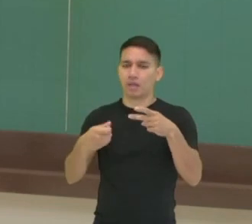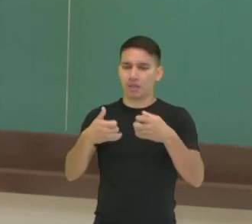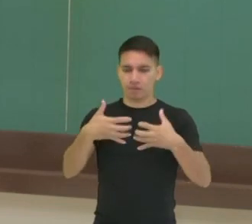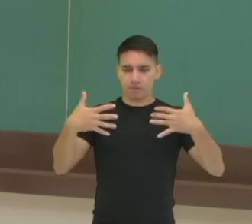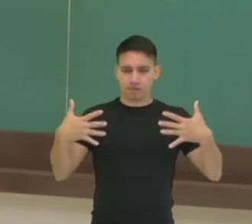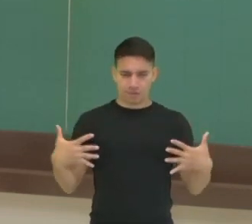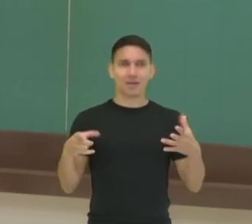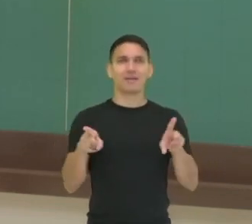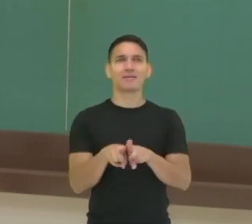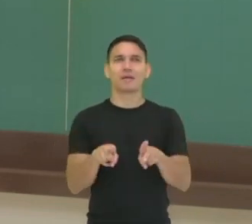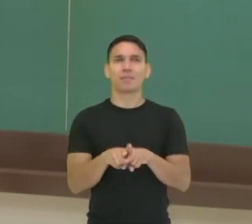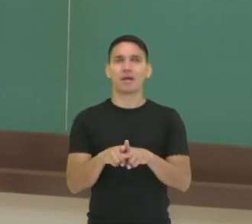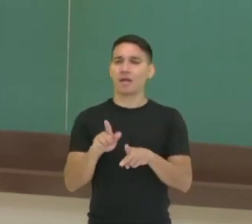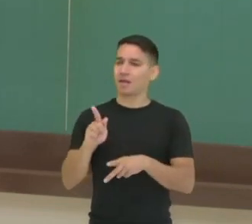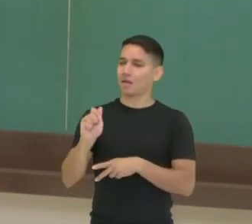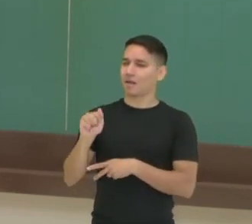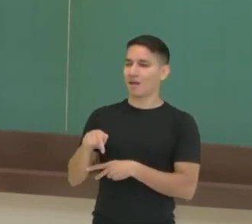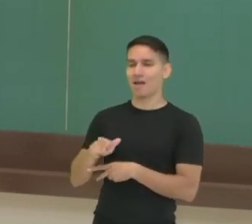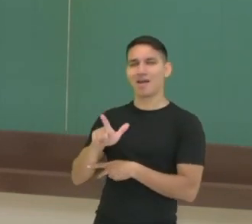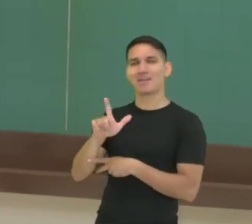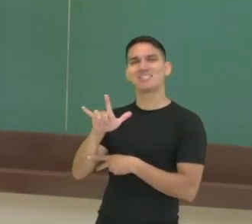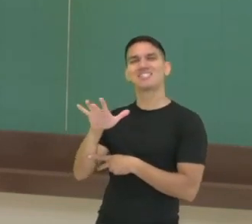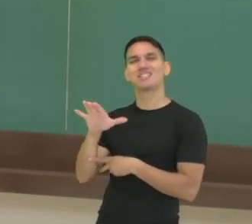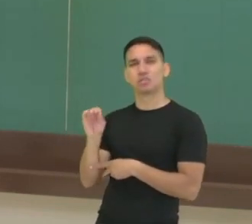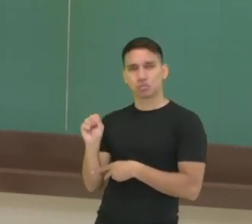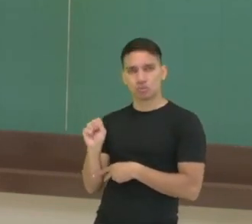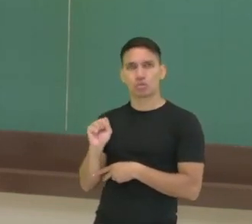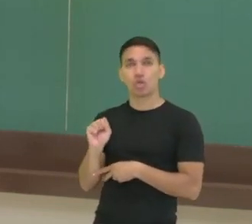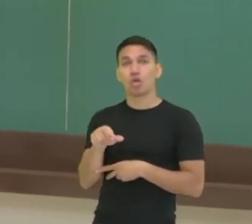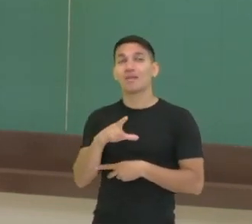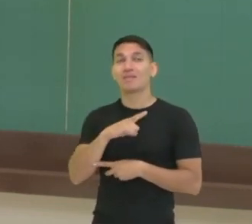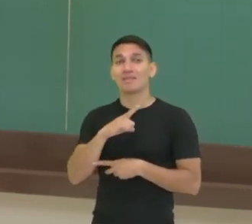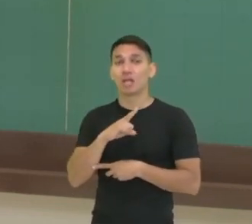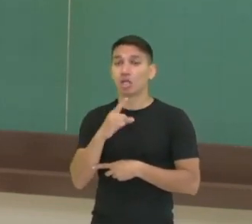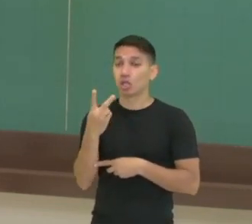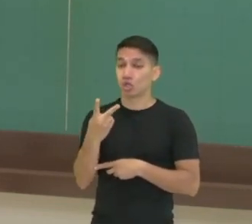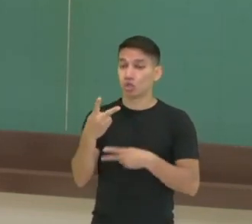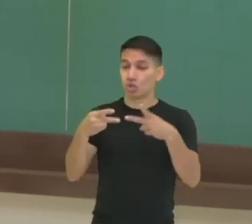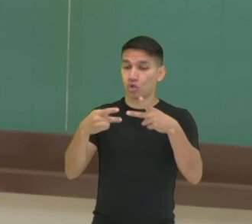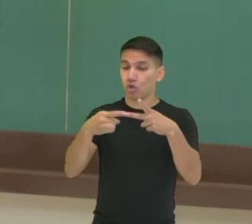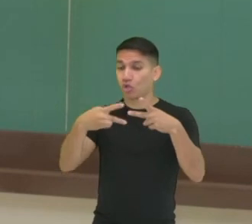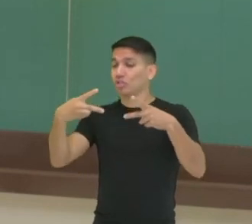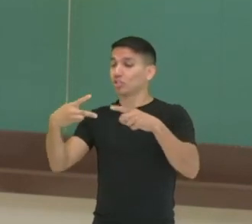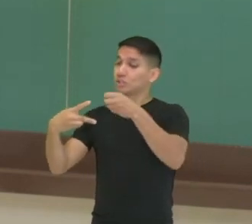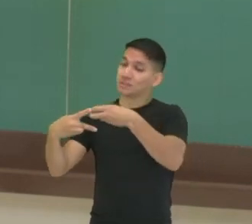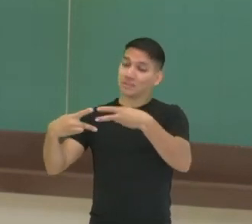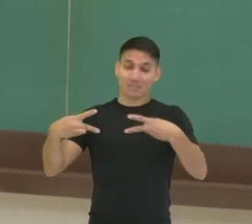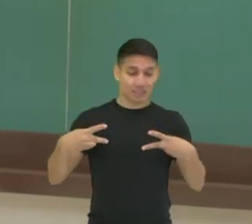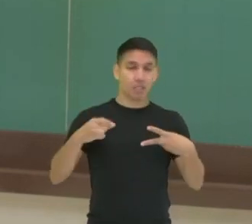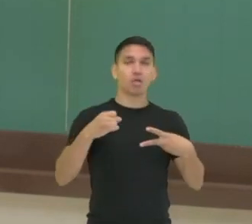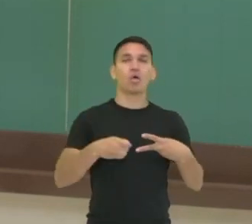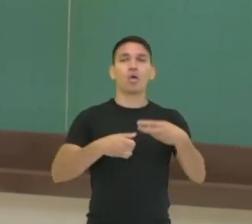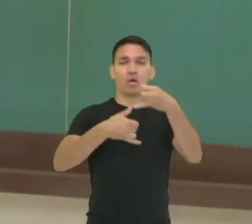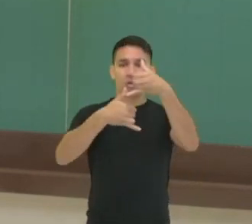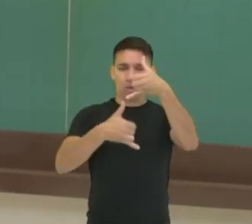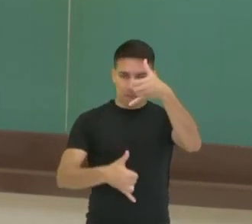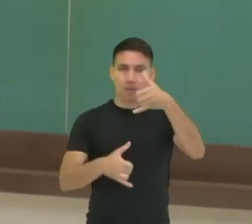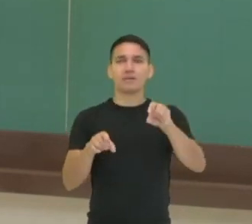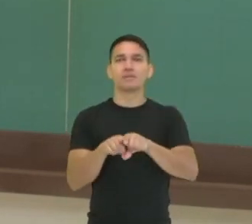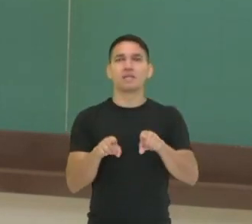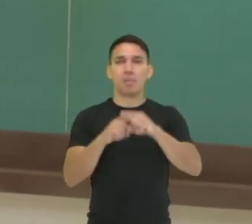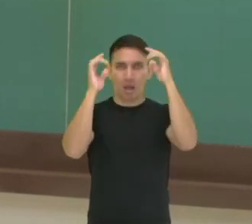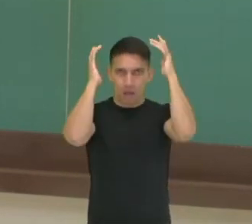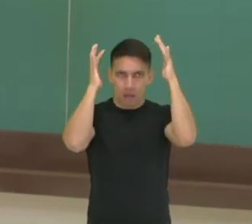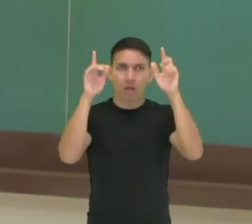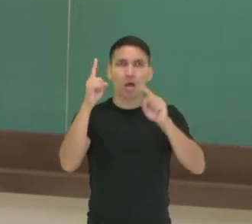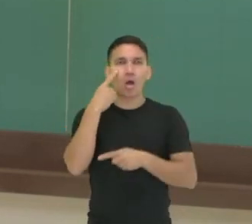e gânglios. E nós temos dois tipos de nervos. Os nervos espinhais e os nervos cranianos. Eu vou dar